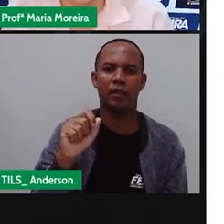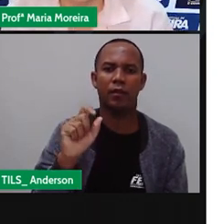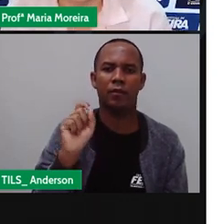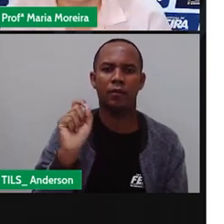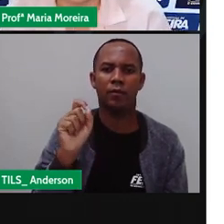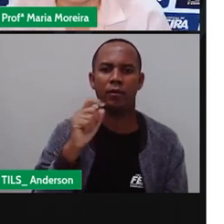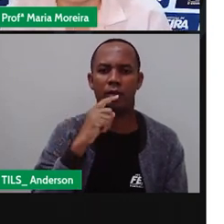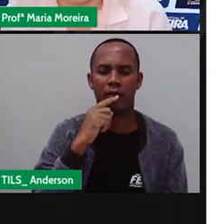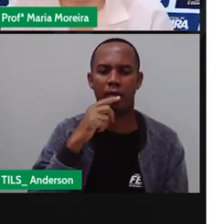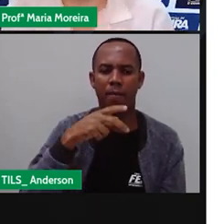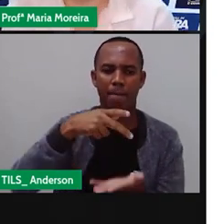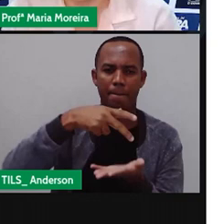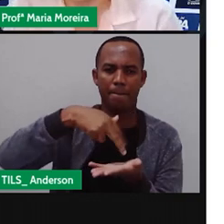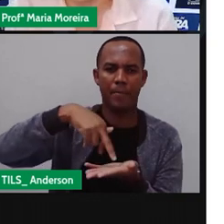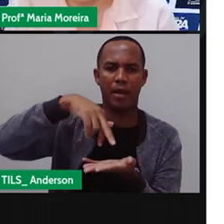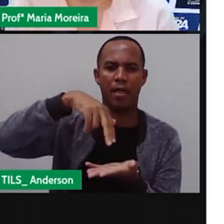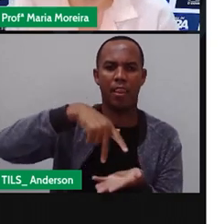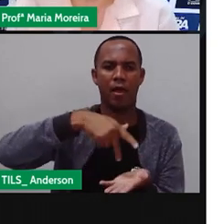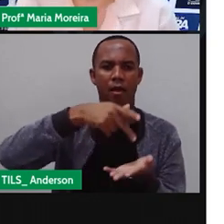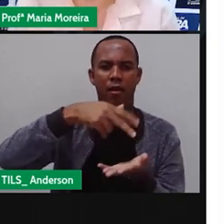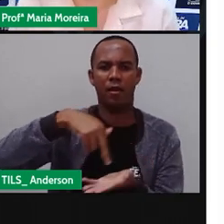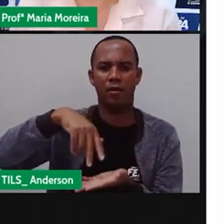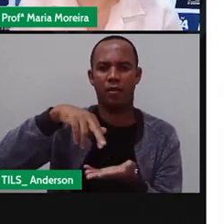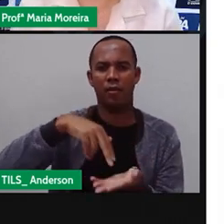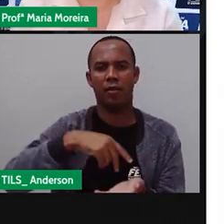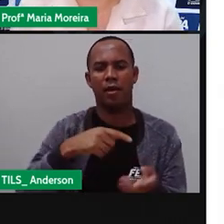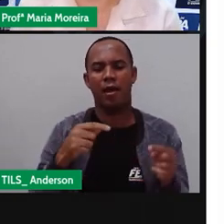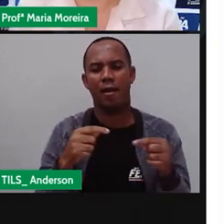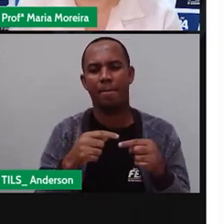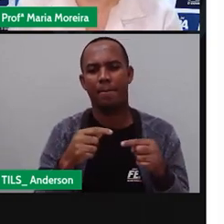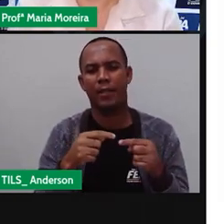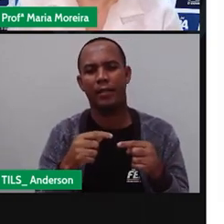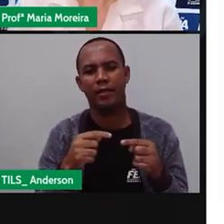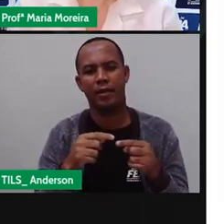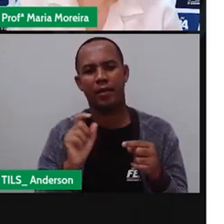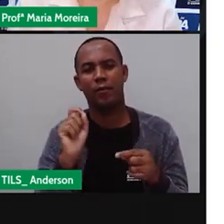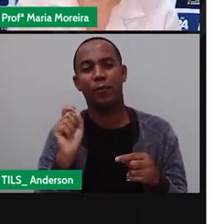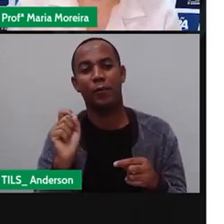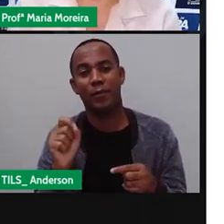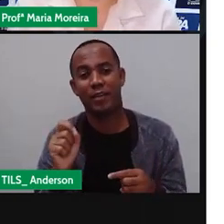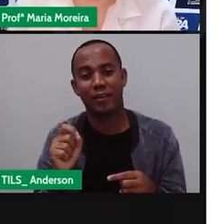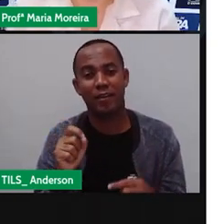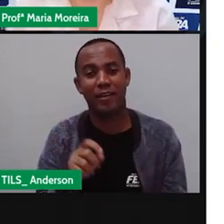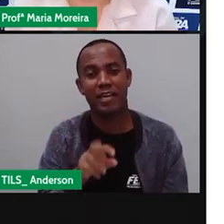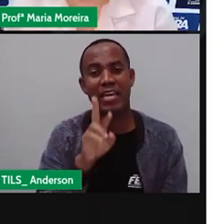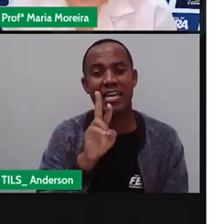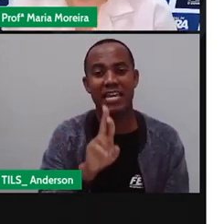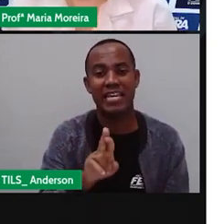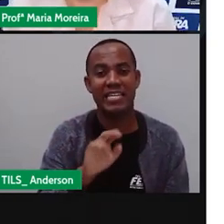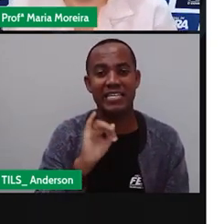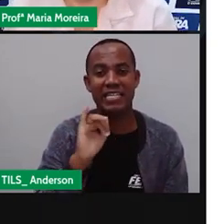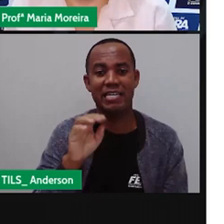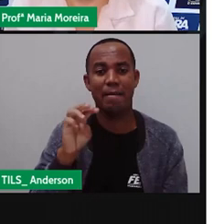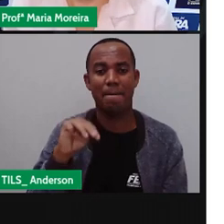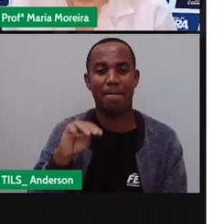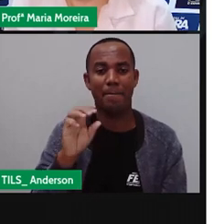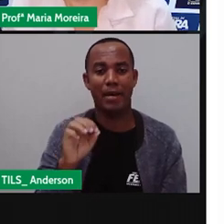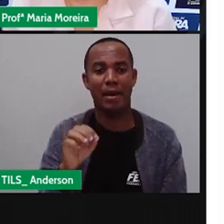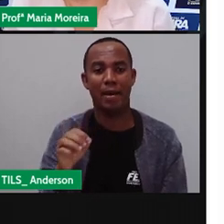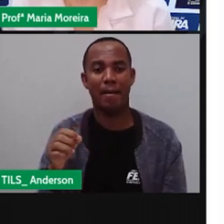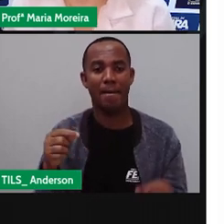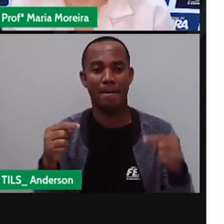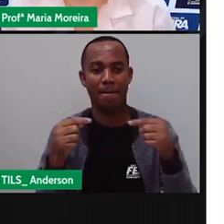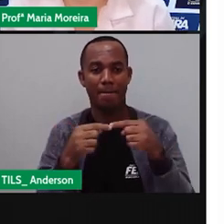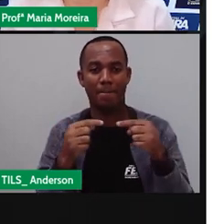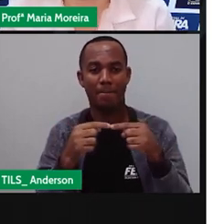quê? Rima. Isso é a rima. Lembra que a prof falou com vocês sobre isso? Não conhece nem dó, nem ré,